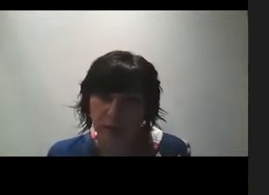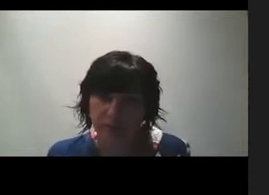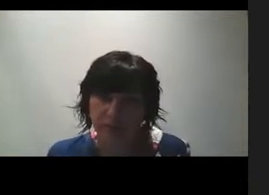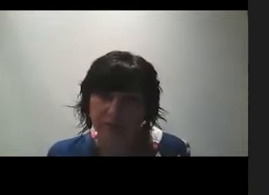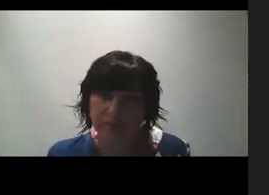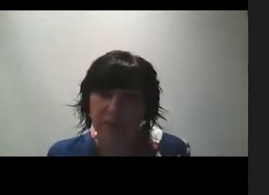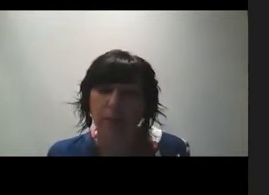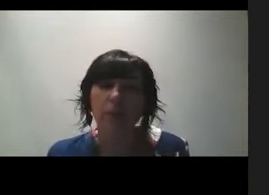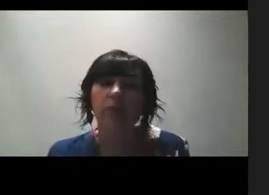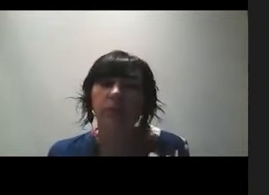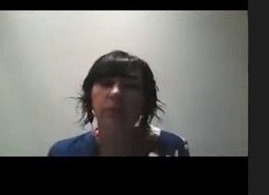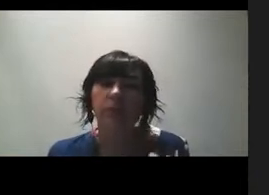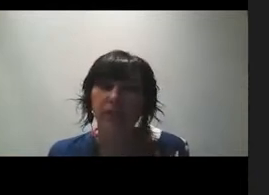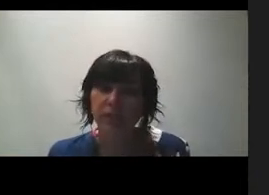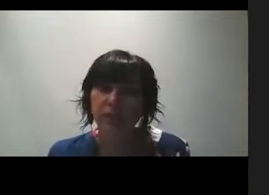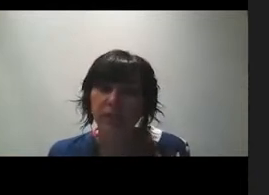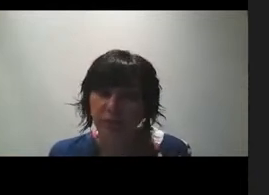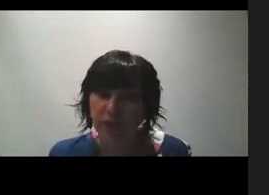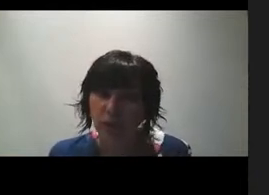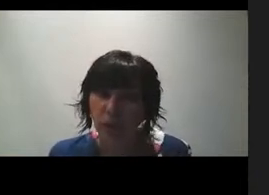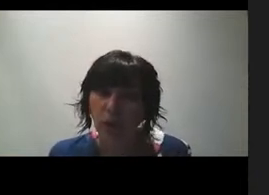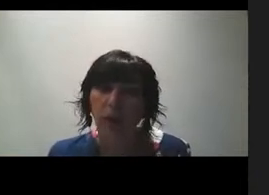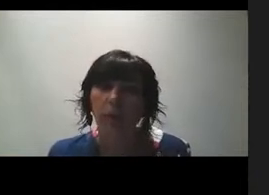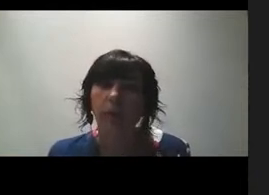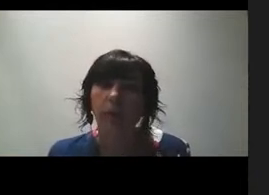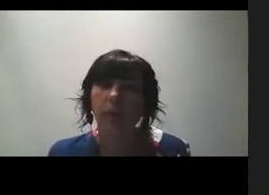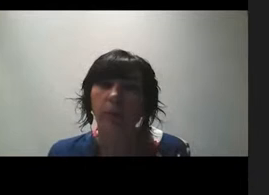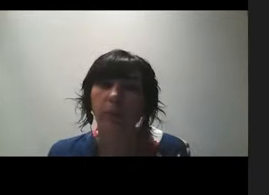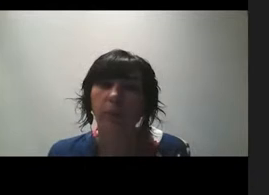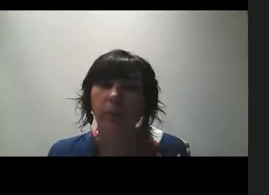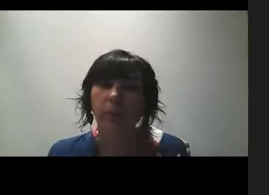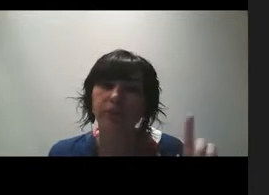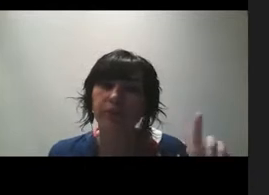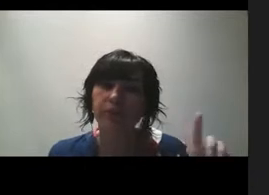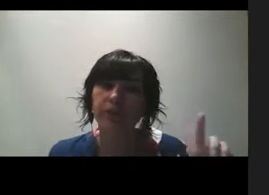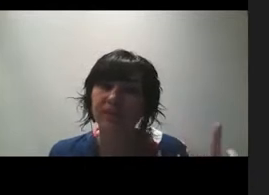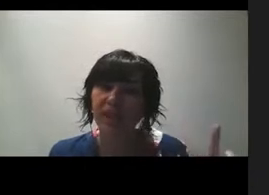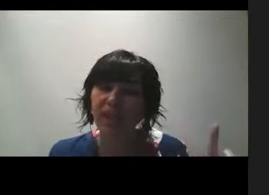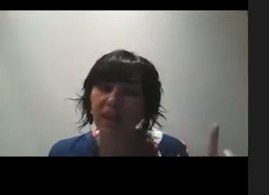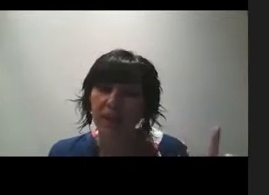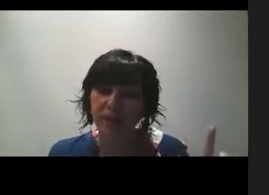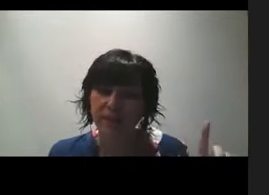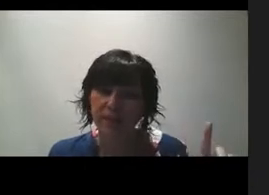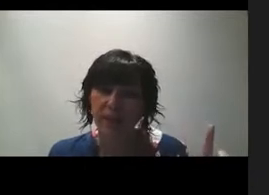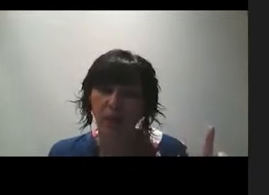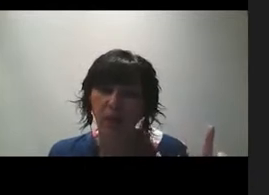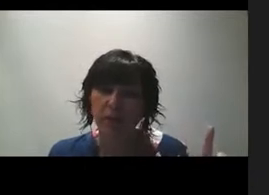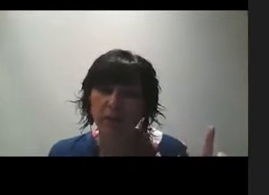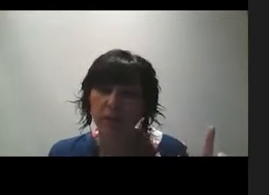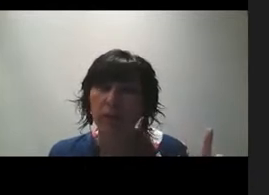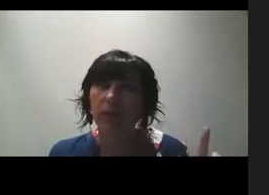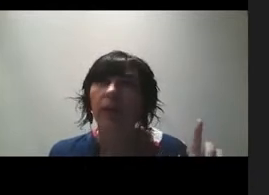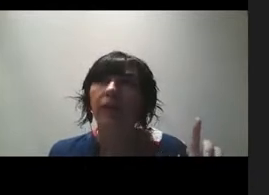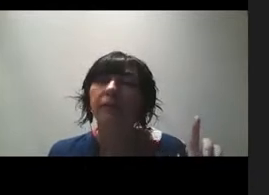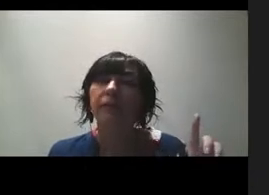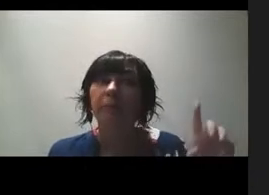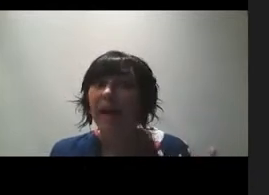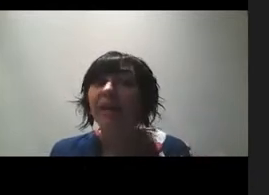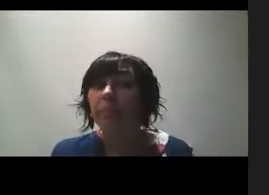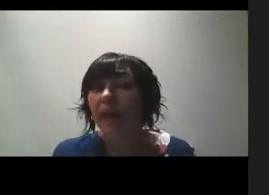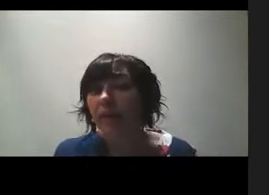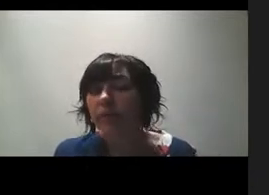complexo muito mais desafiador porque eu tenho desafio de fazer esse negócio